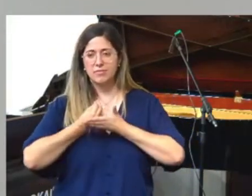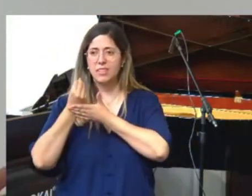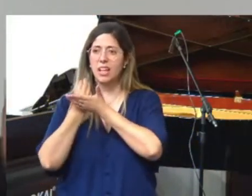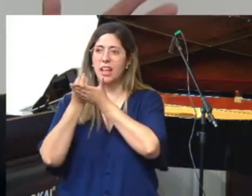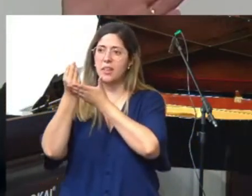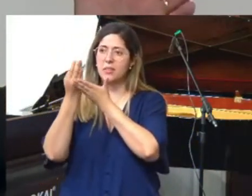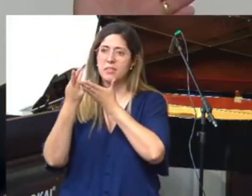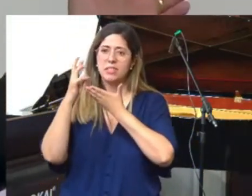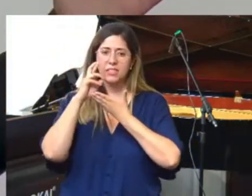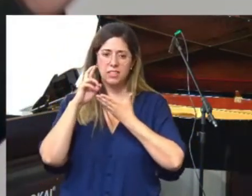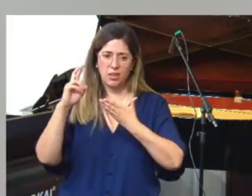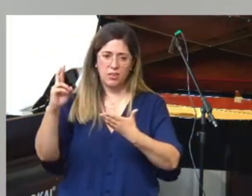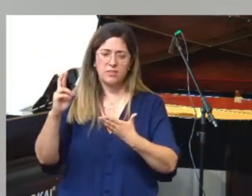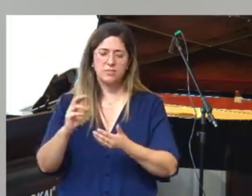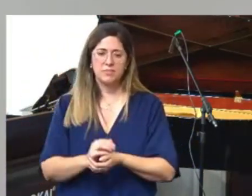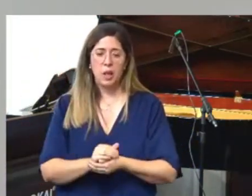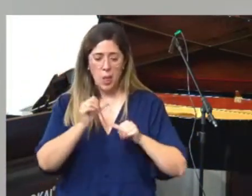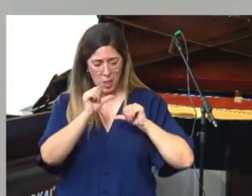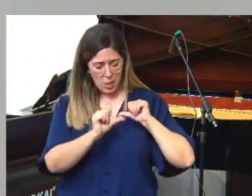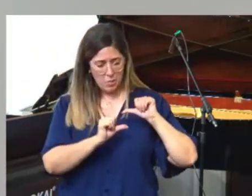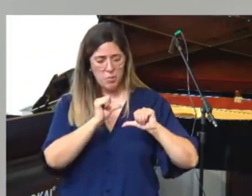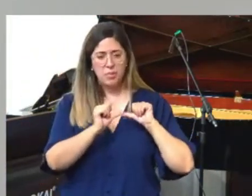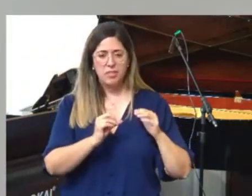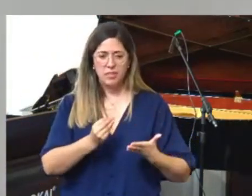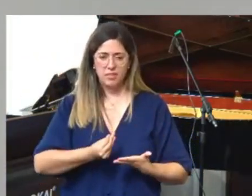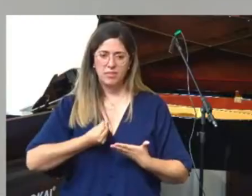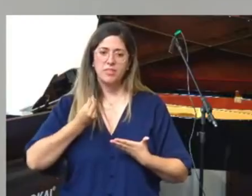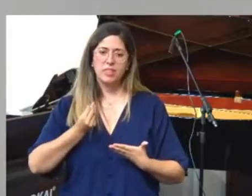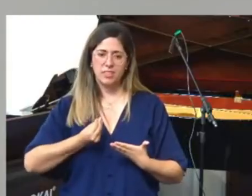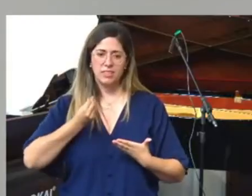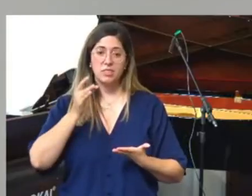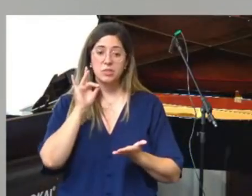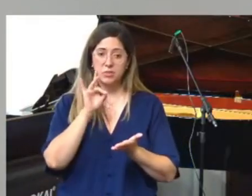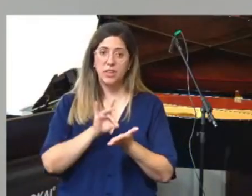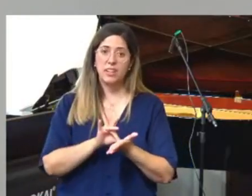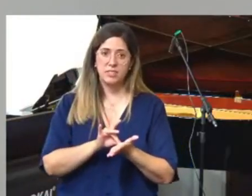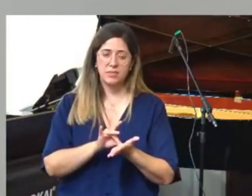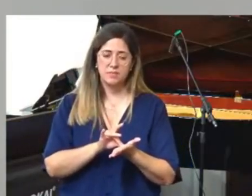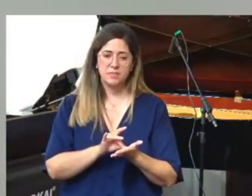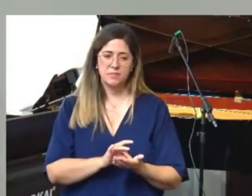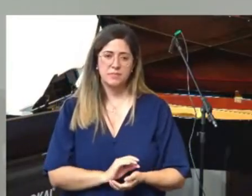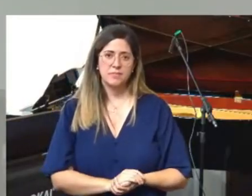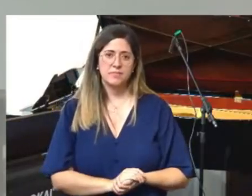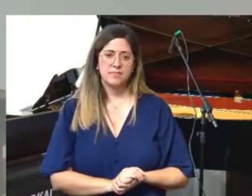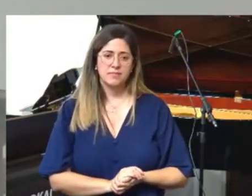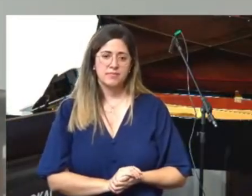sua vida, e diga: Senhor, transforma minha vida de fato, de verdade.